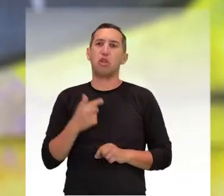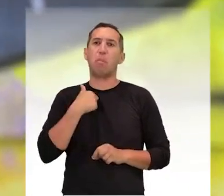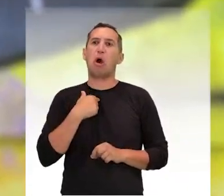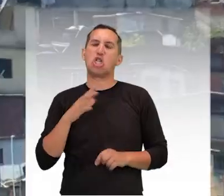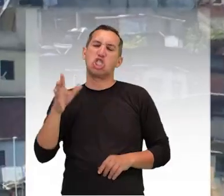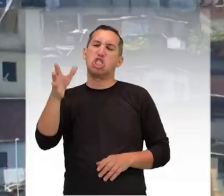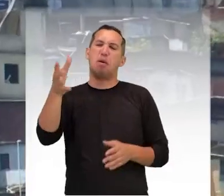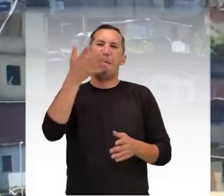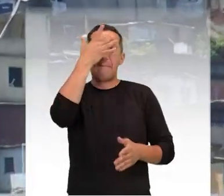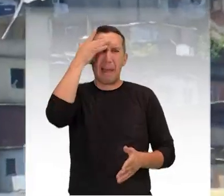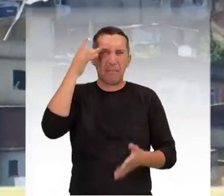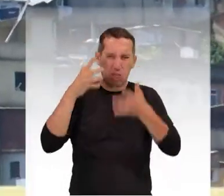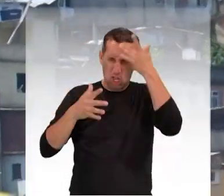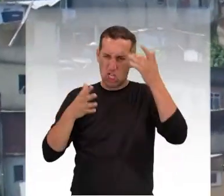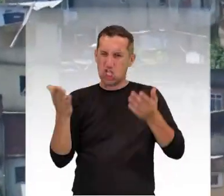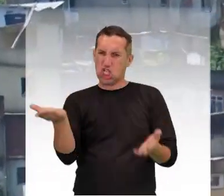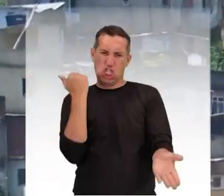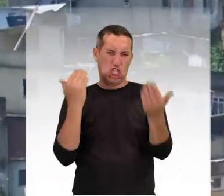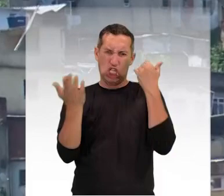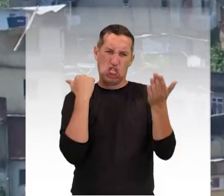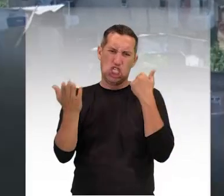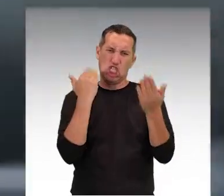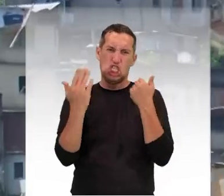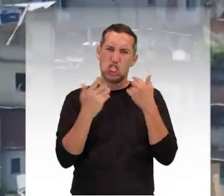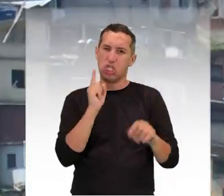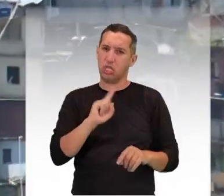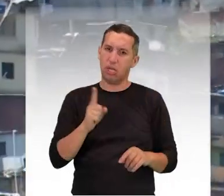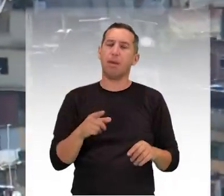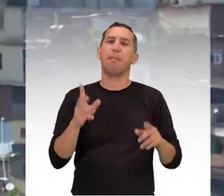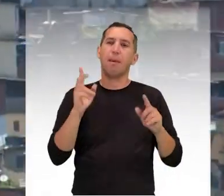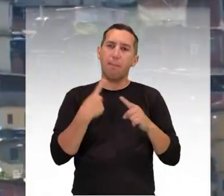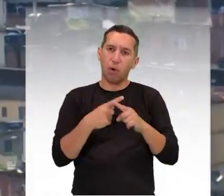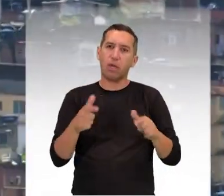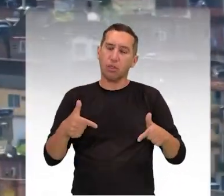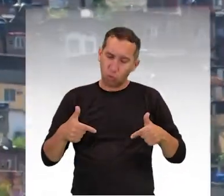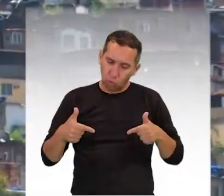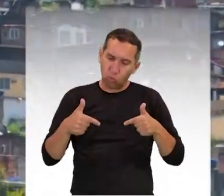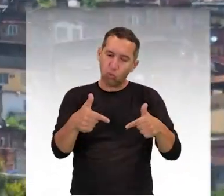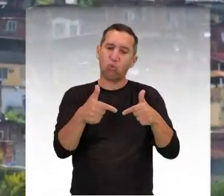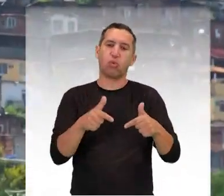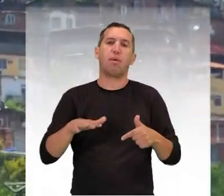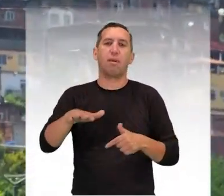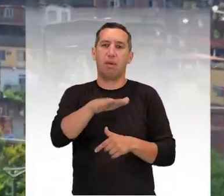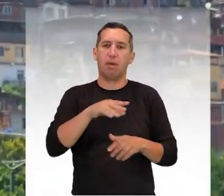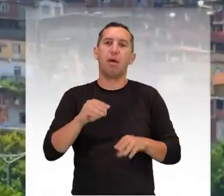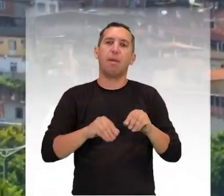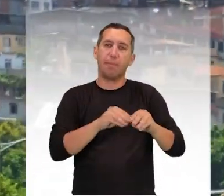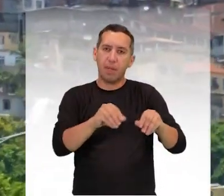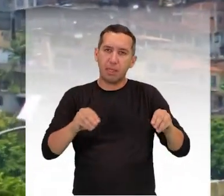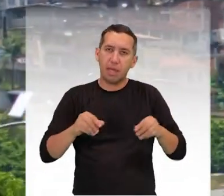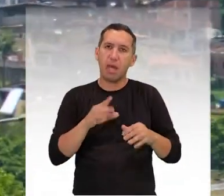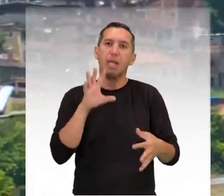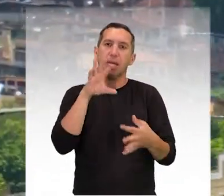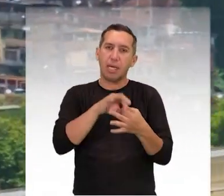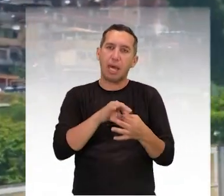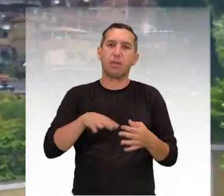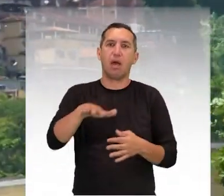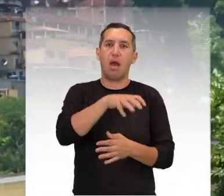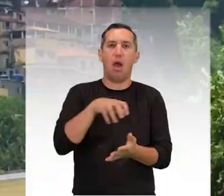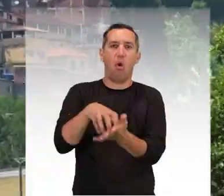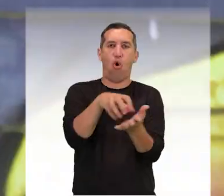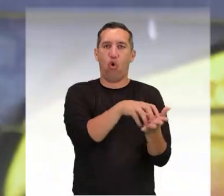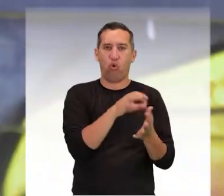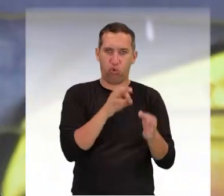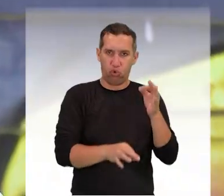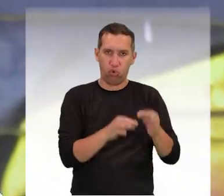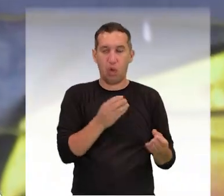articulação nacional de movimentos populares e luta por moradia e pela terra, de universidades e órgãos do sistema de